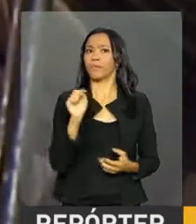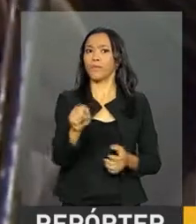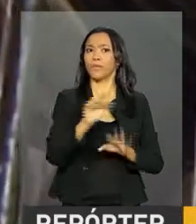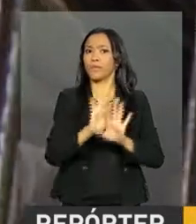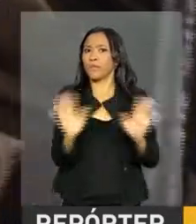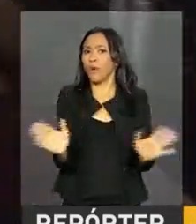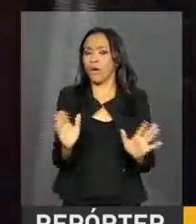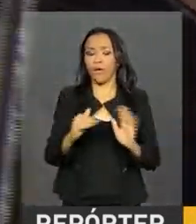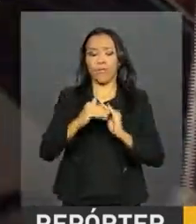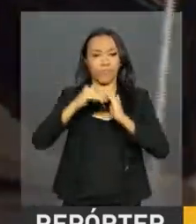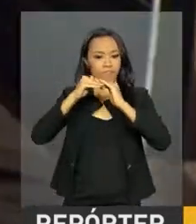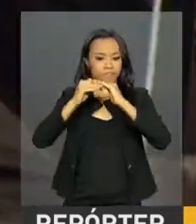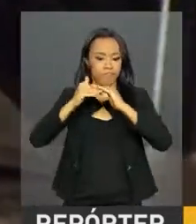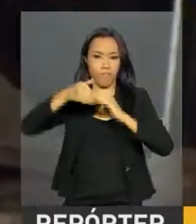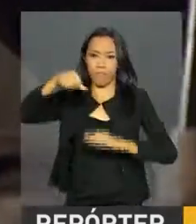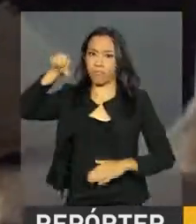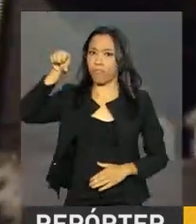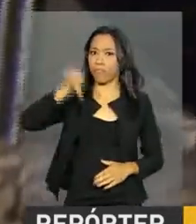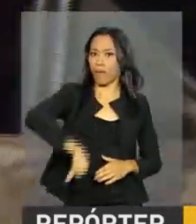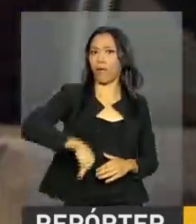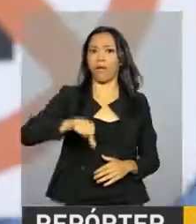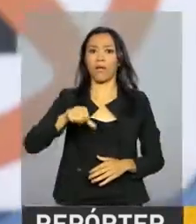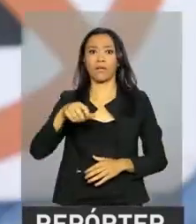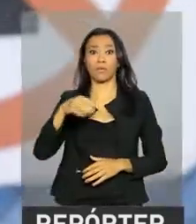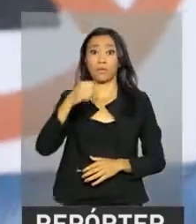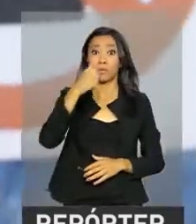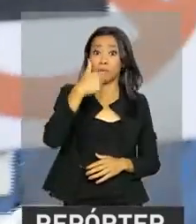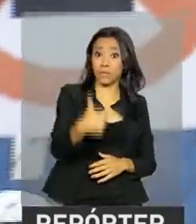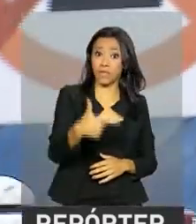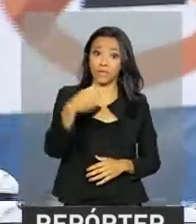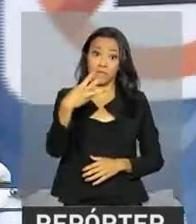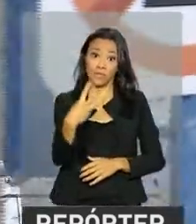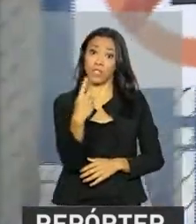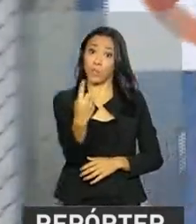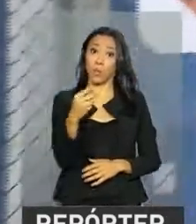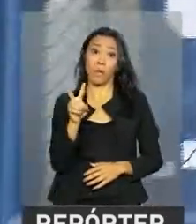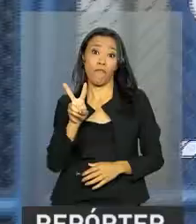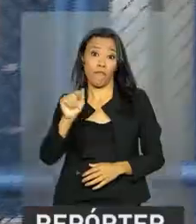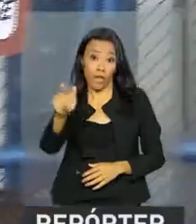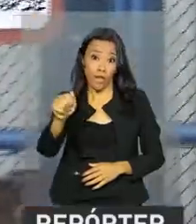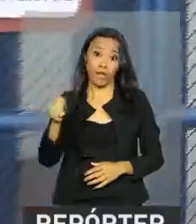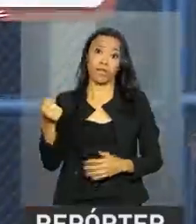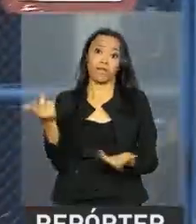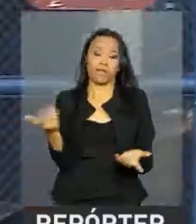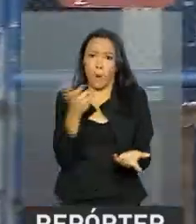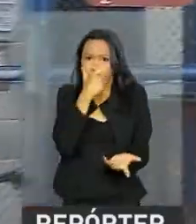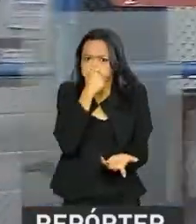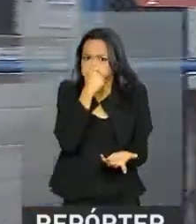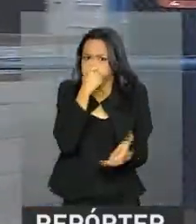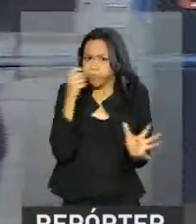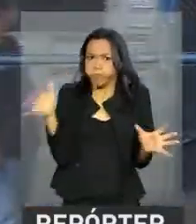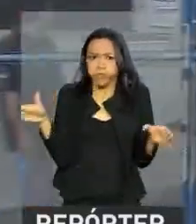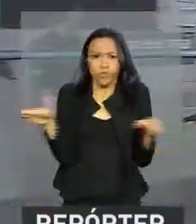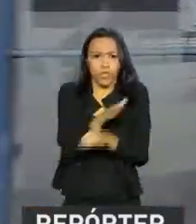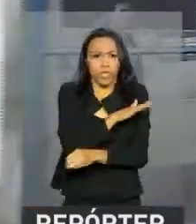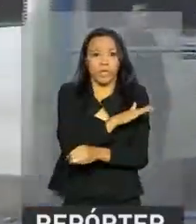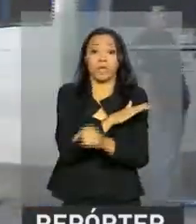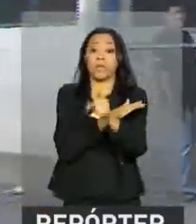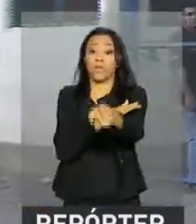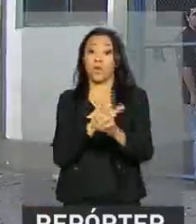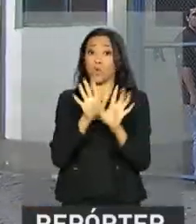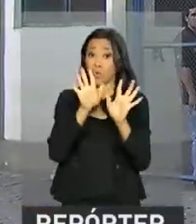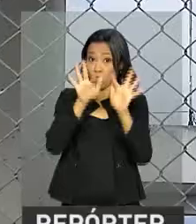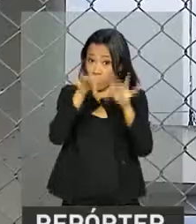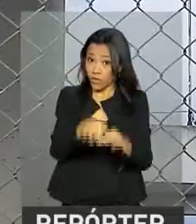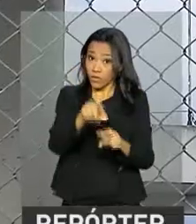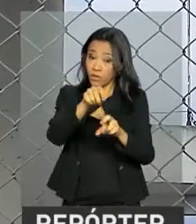um déficit de 231 mil vagas para ajudar a resolver a questão e modernizar o sistema no fim de dezembro o